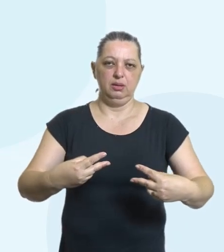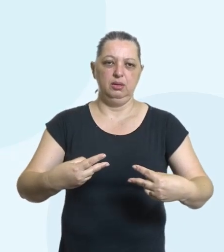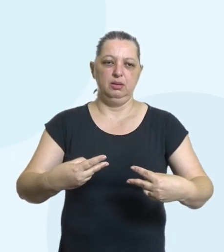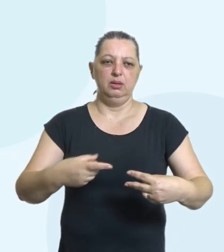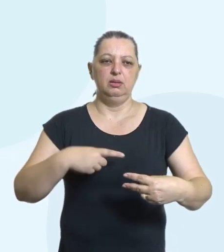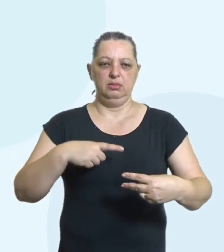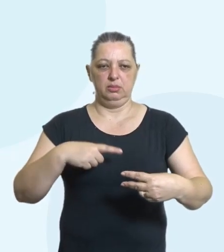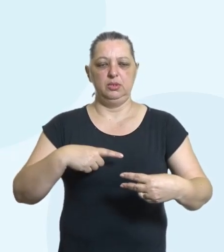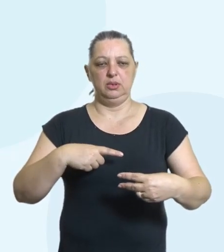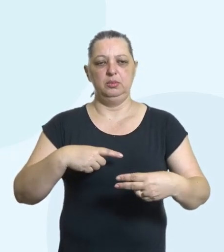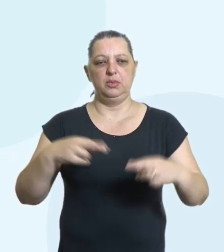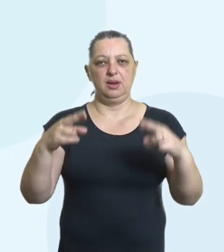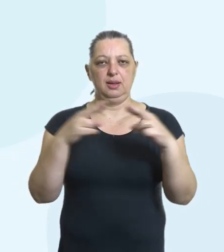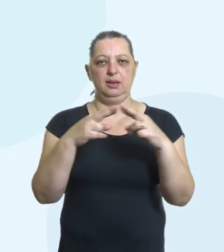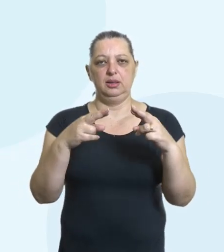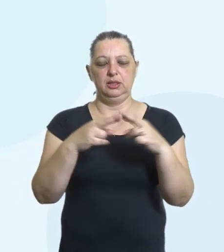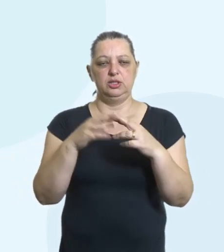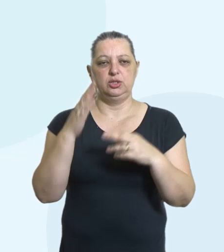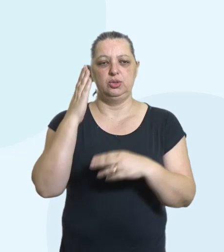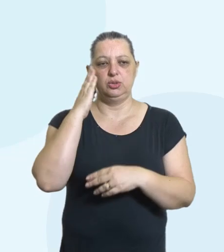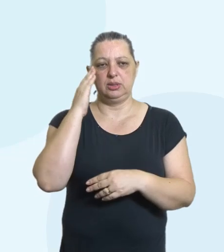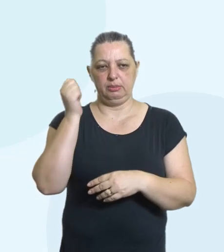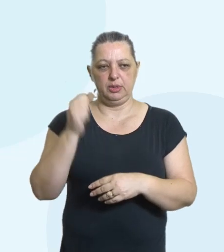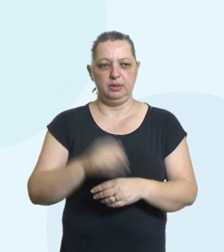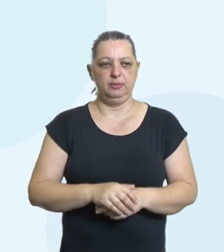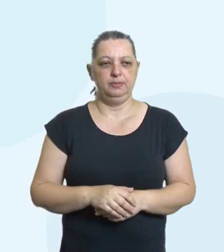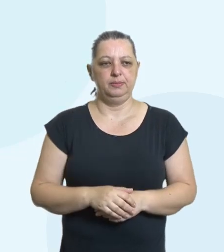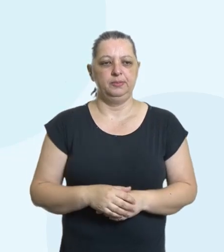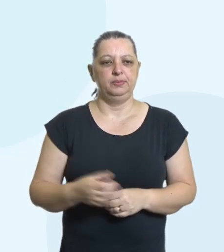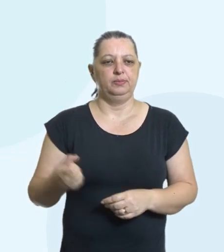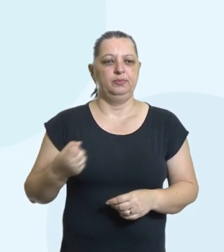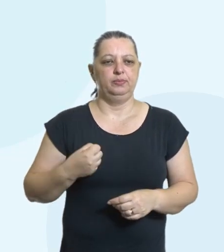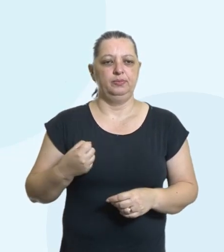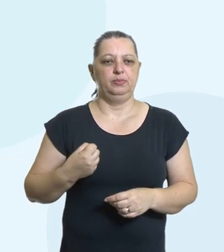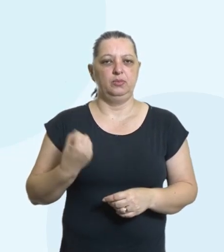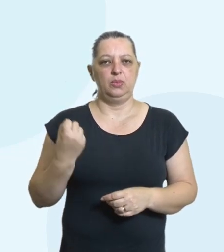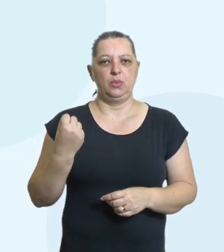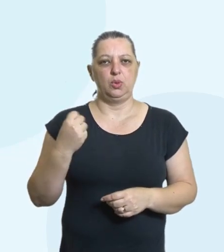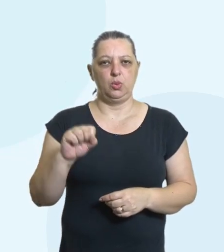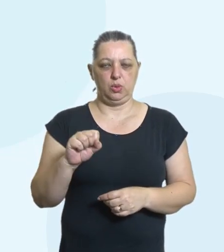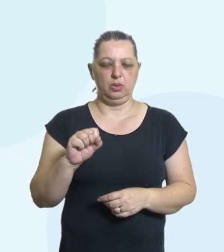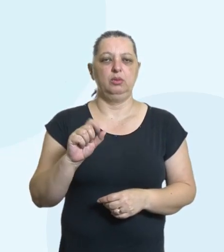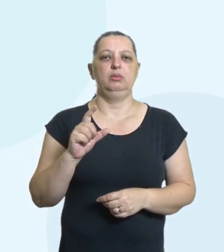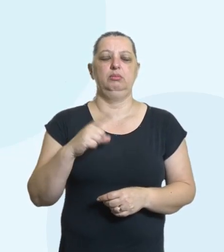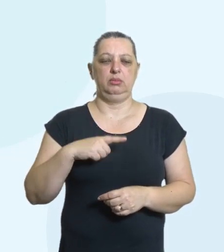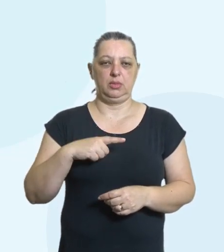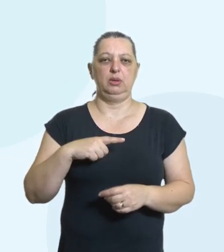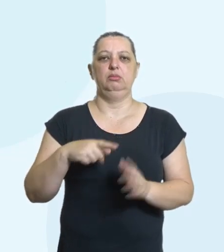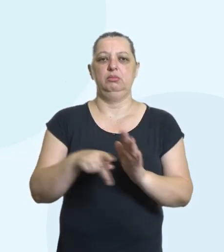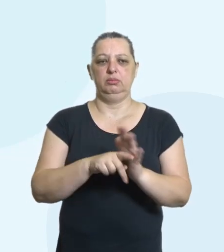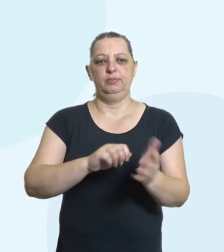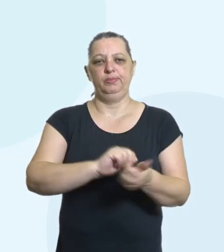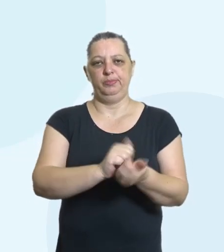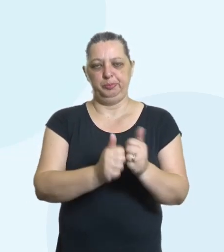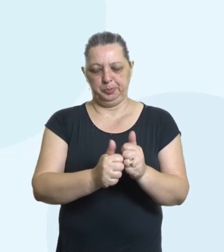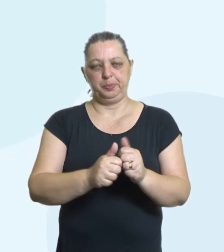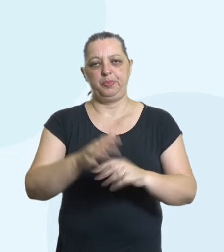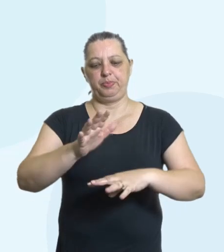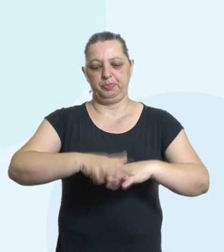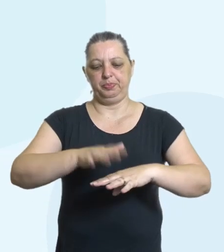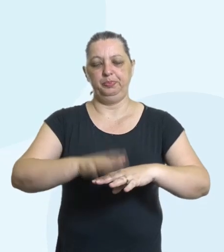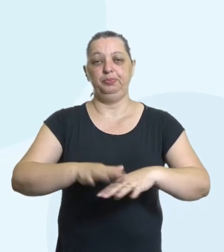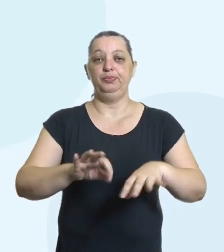do Saber, Videoteca, a partir do minuto 8, que tem muitos exemplos também de adaptação de situações de matemática bem